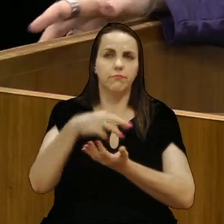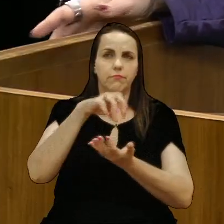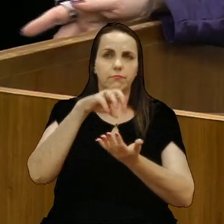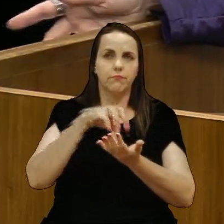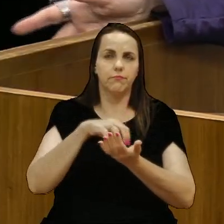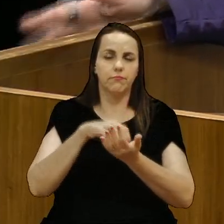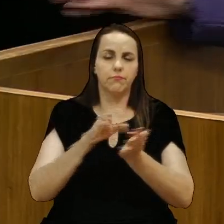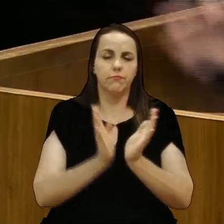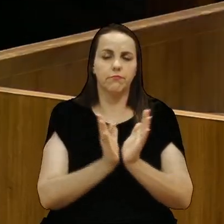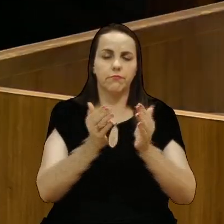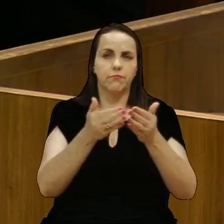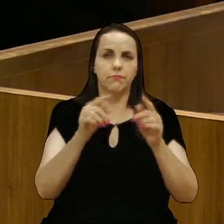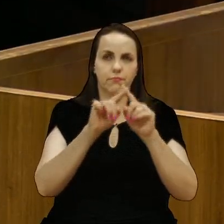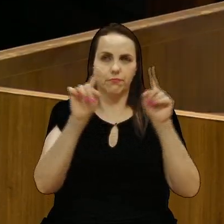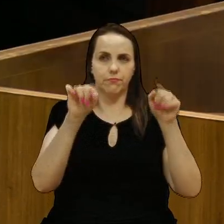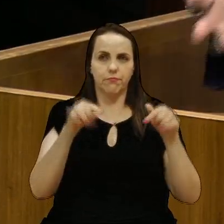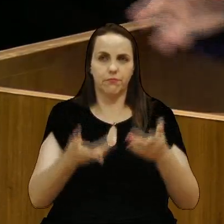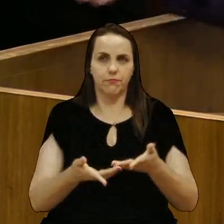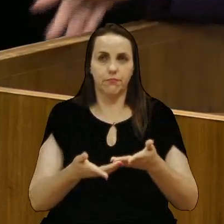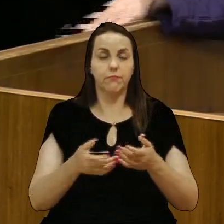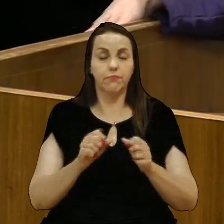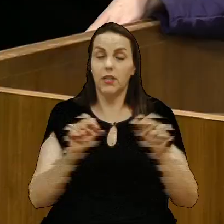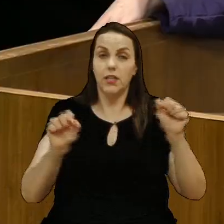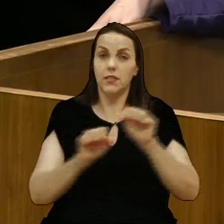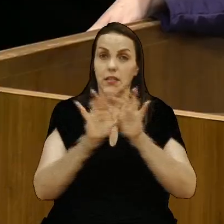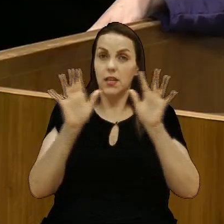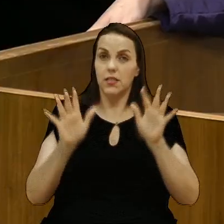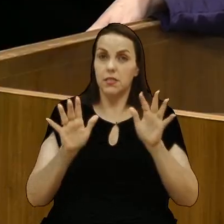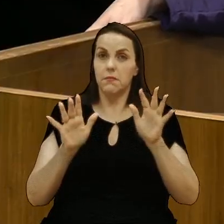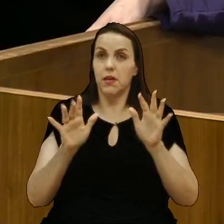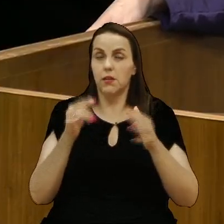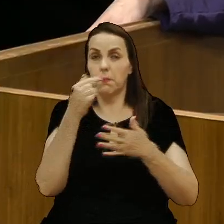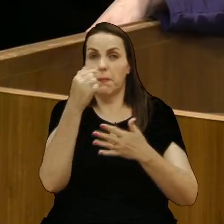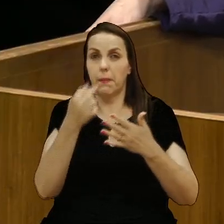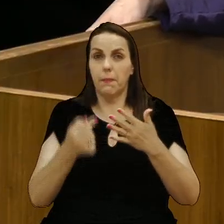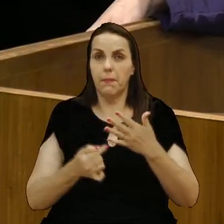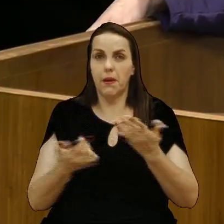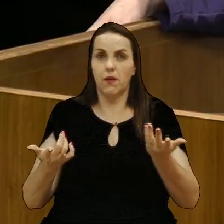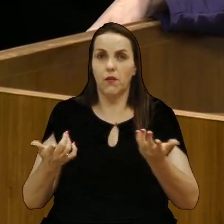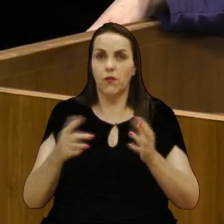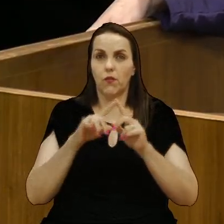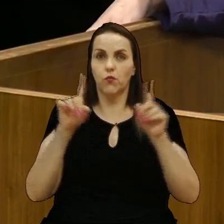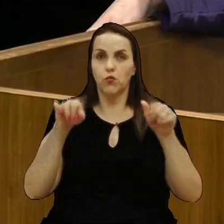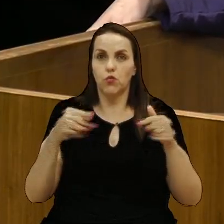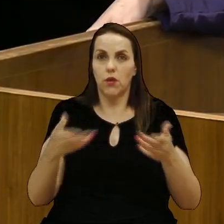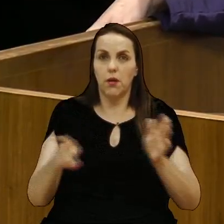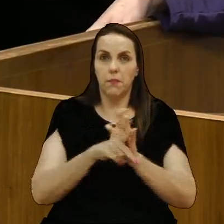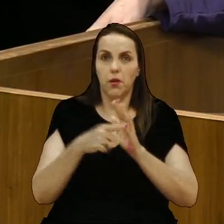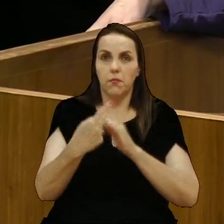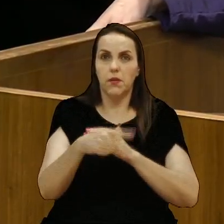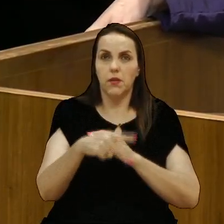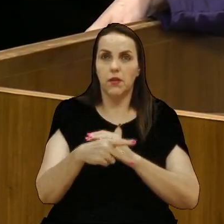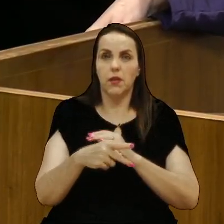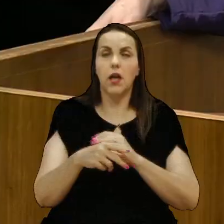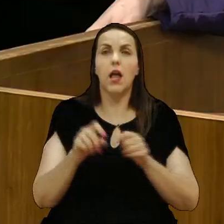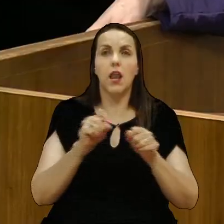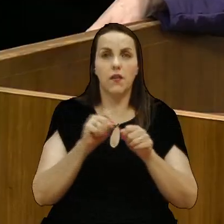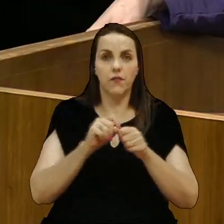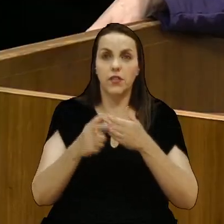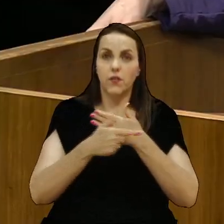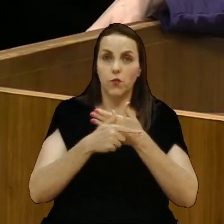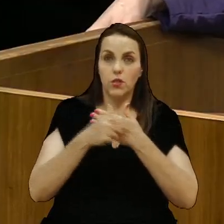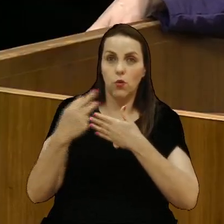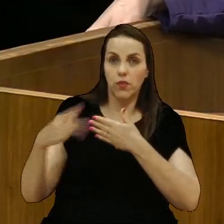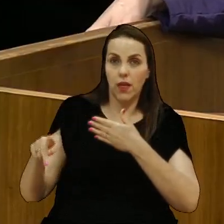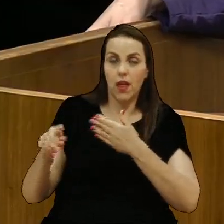de funcionários, prestando esclarecimento para os demais funcionários da Codeca, ela fez sua função e ela